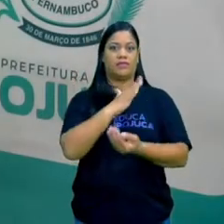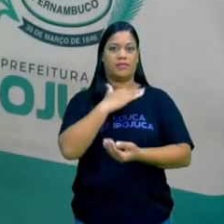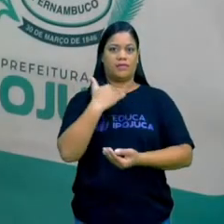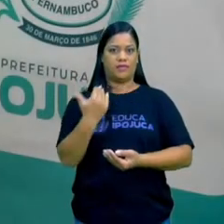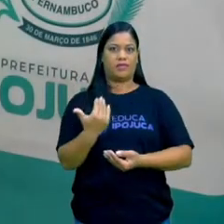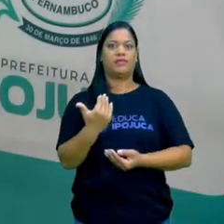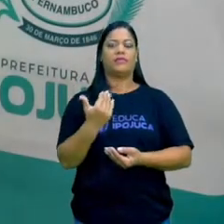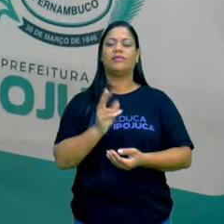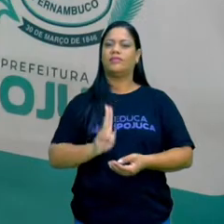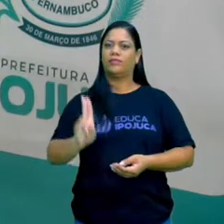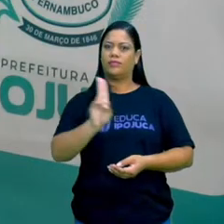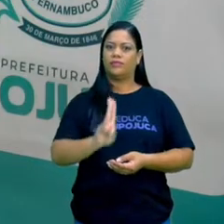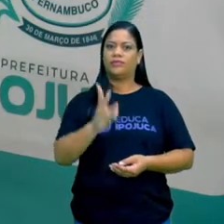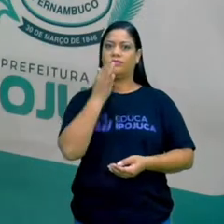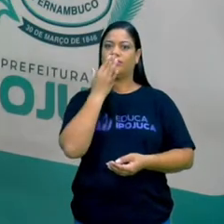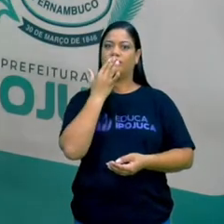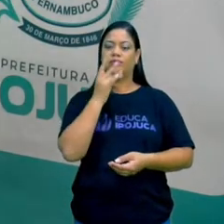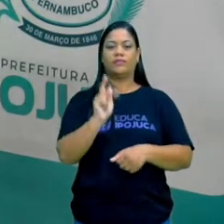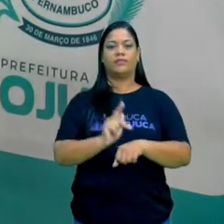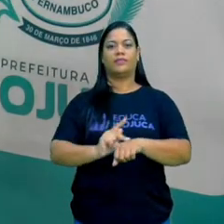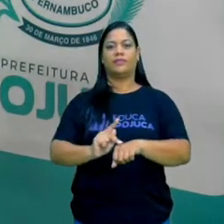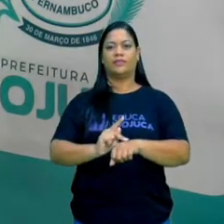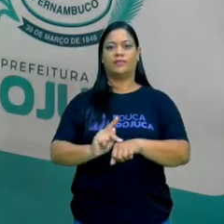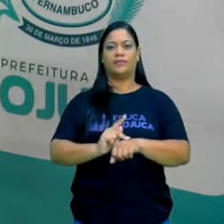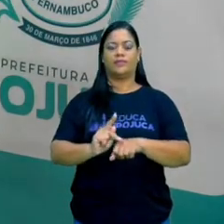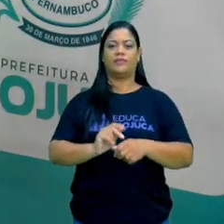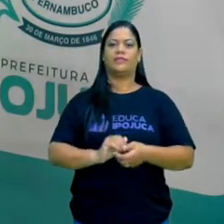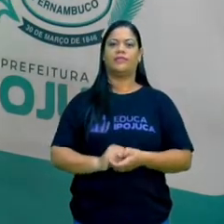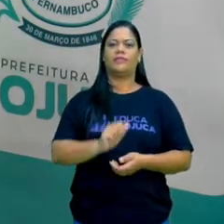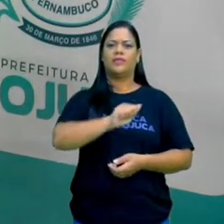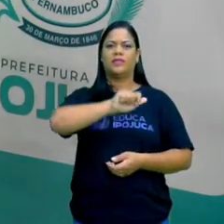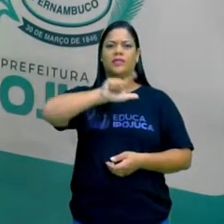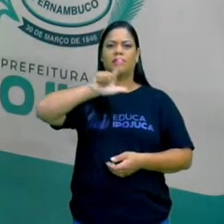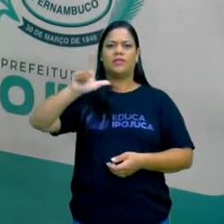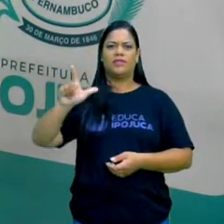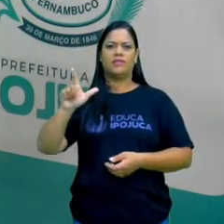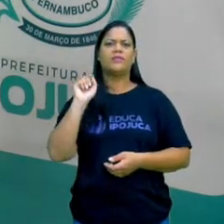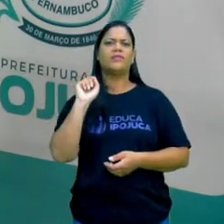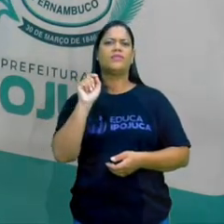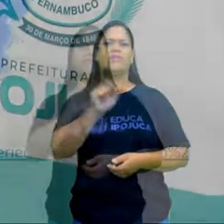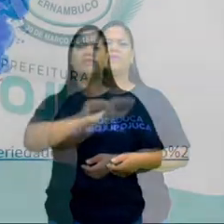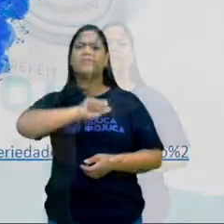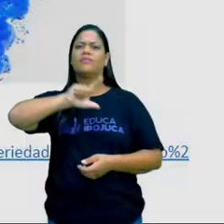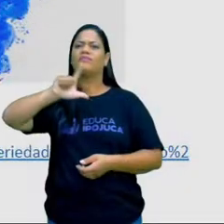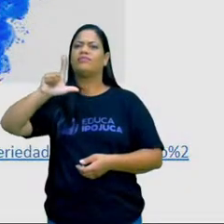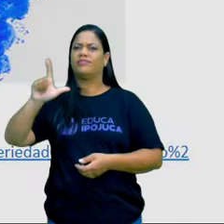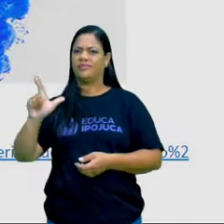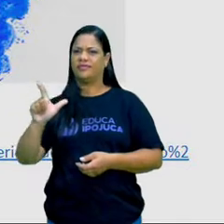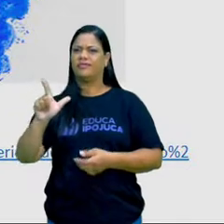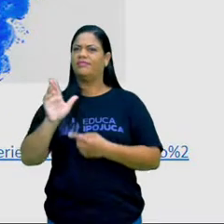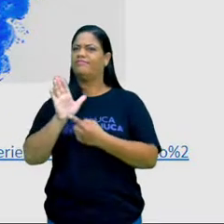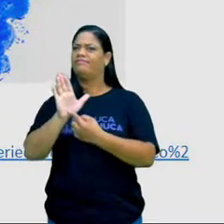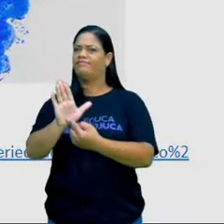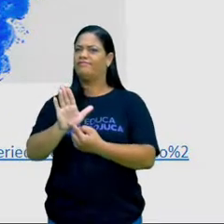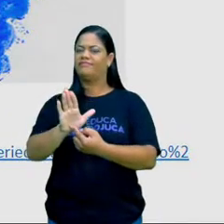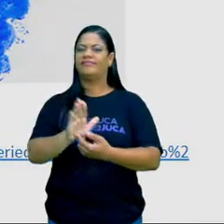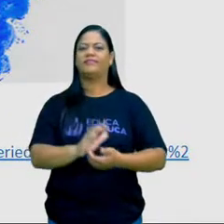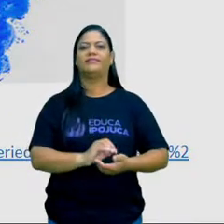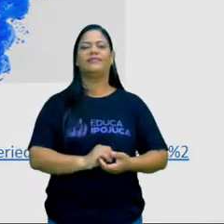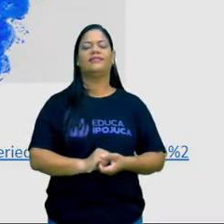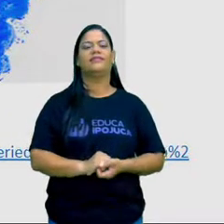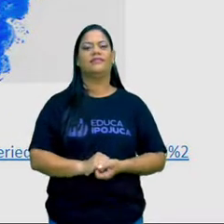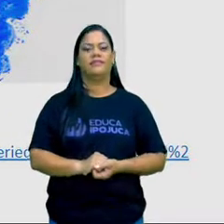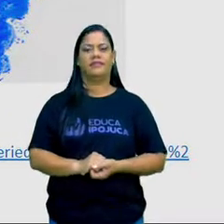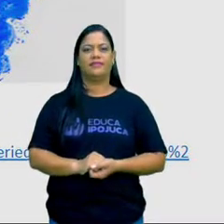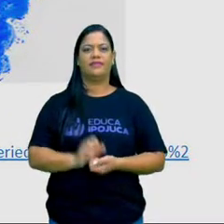está em luto, usa muito a cor preta. E o azul? O que é que o azul associa? A associação material do